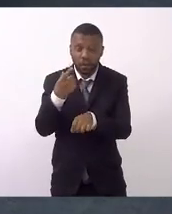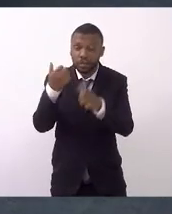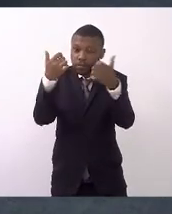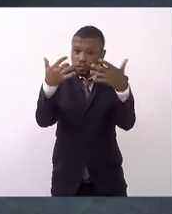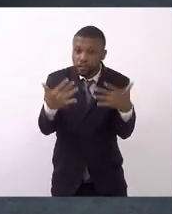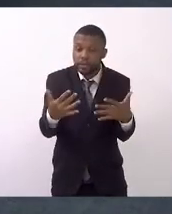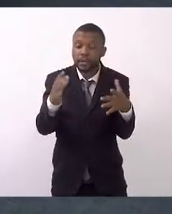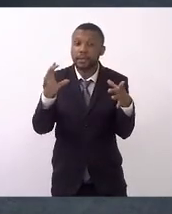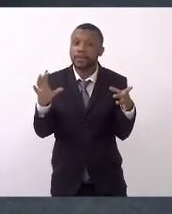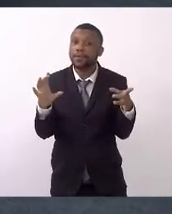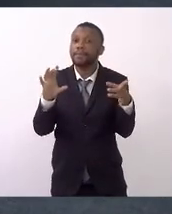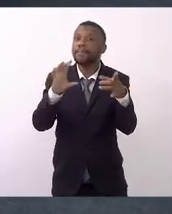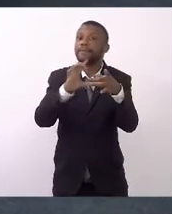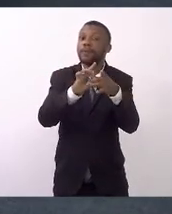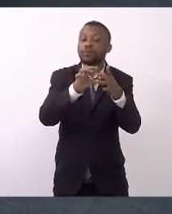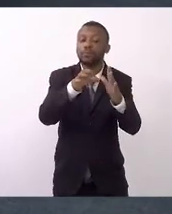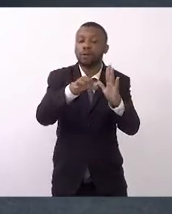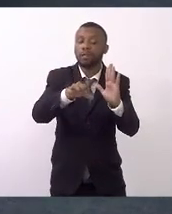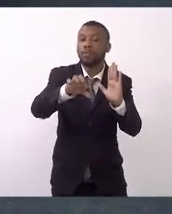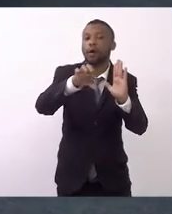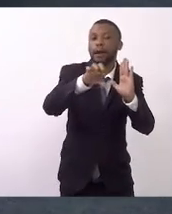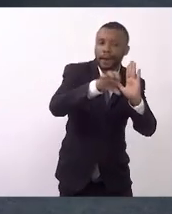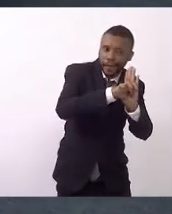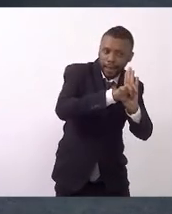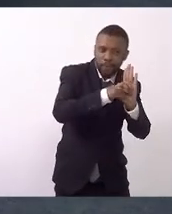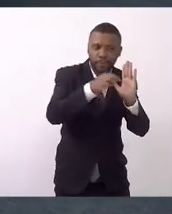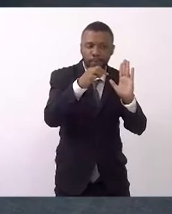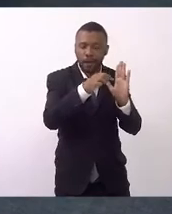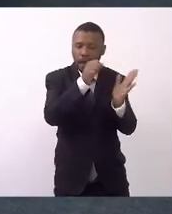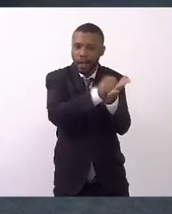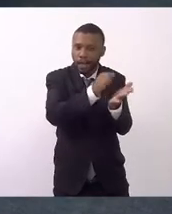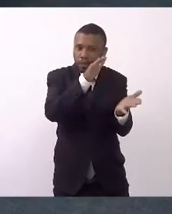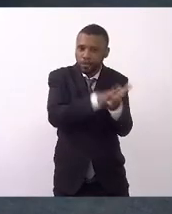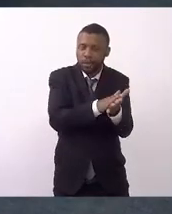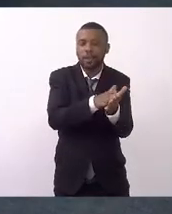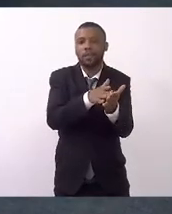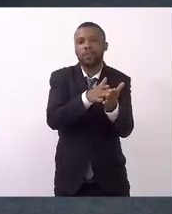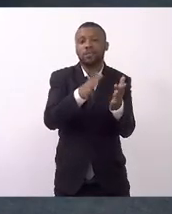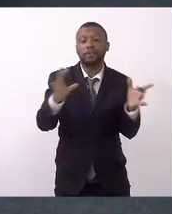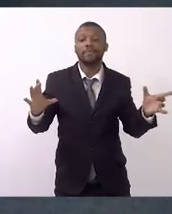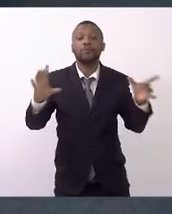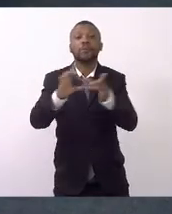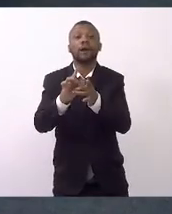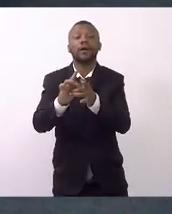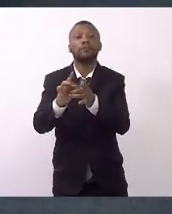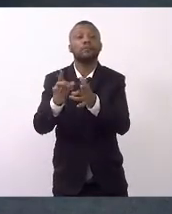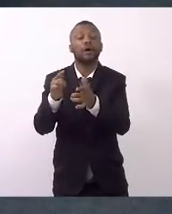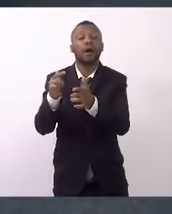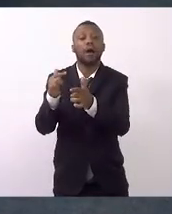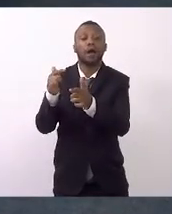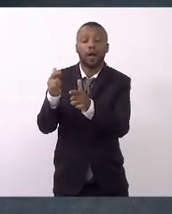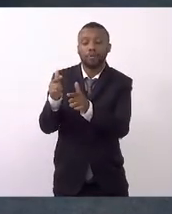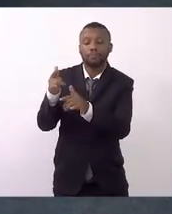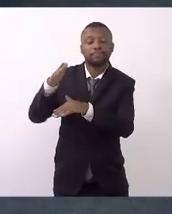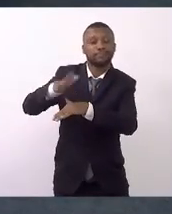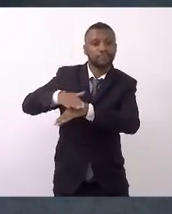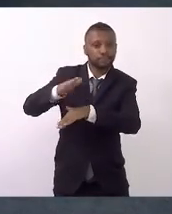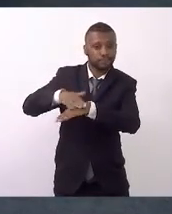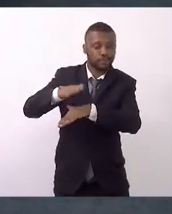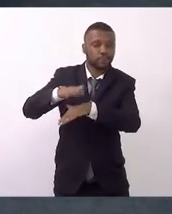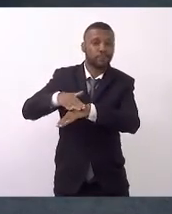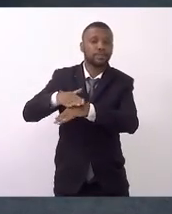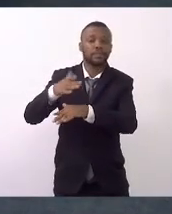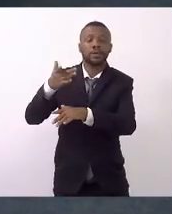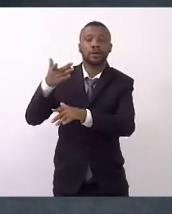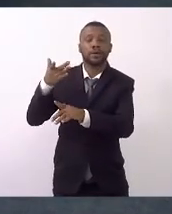esse vínculo da prática do delito esteja vinculado ao exercício de um crime que atinja